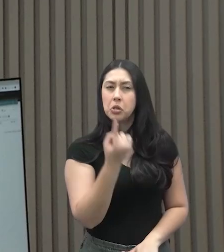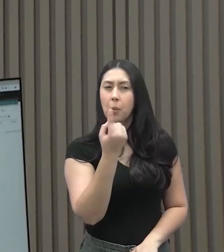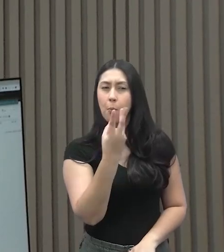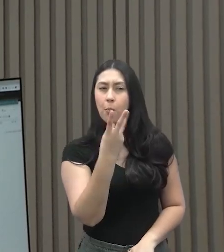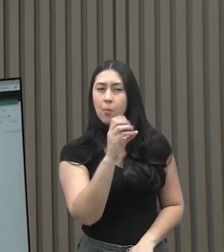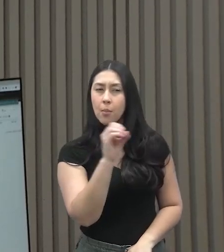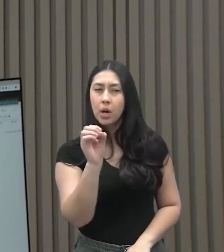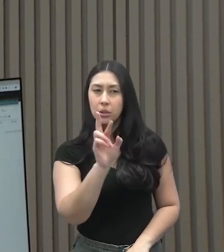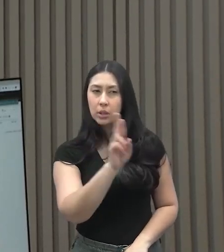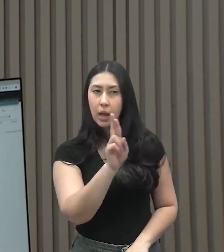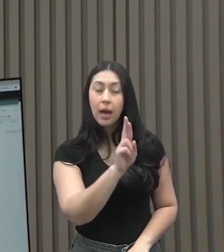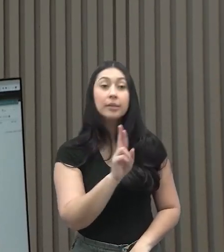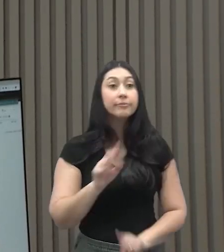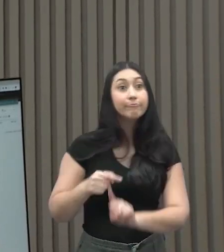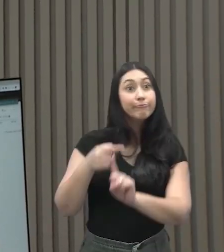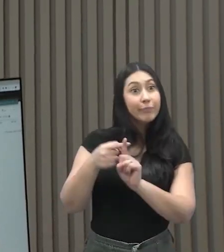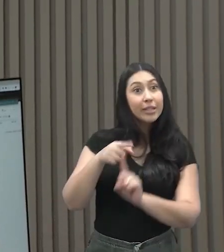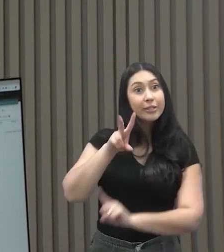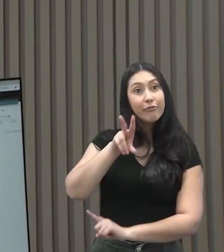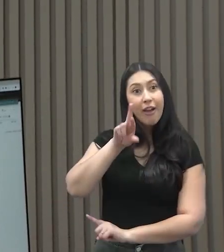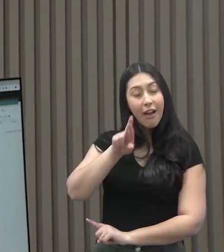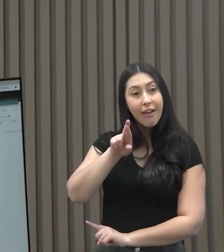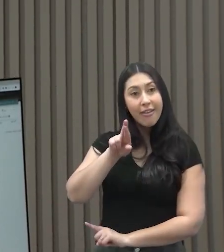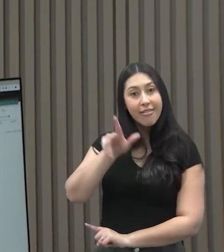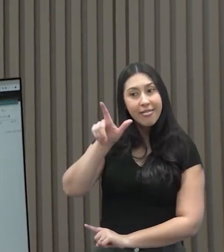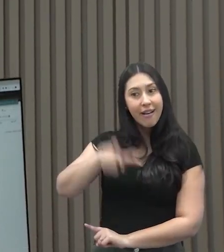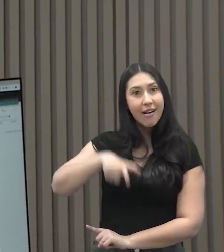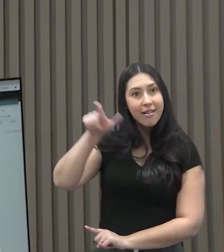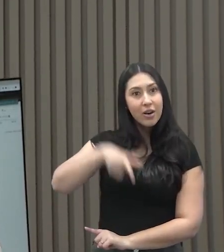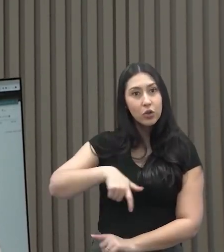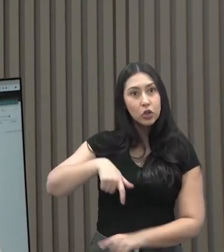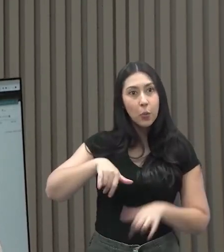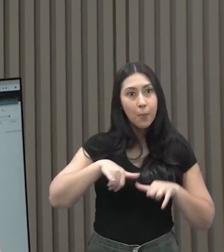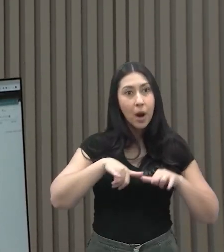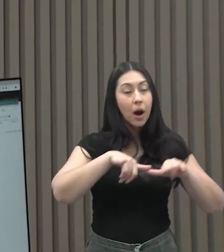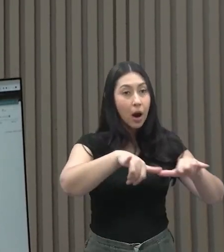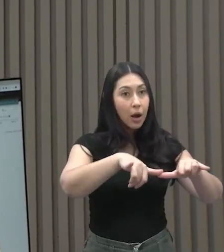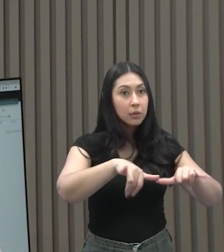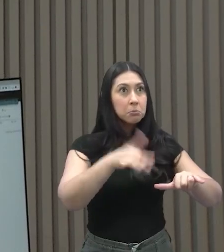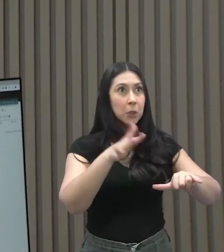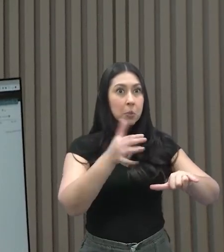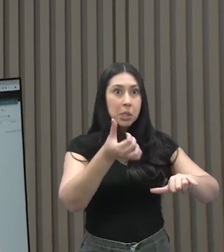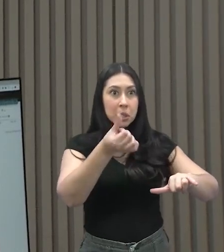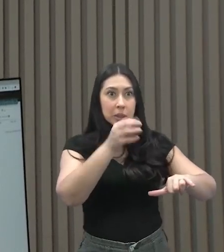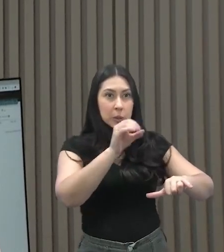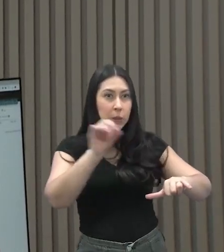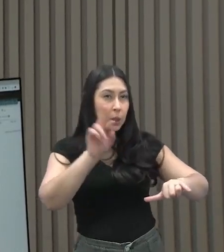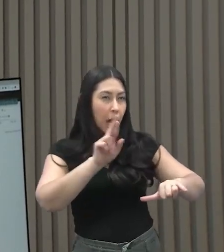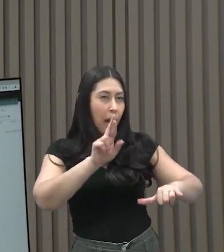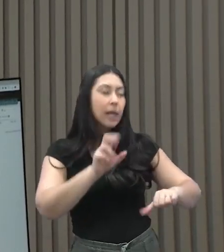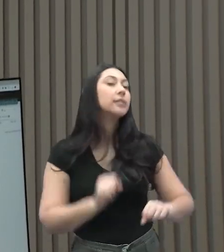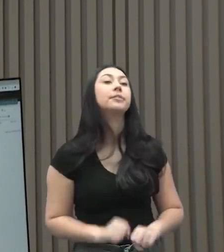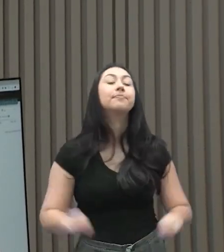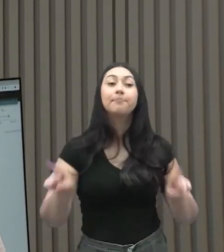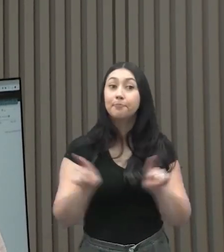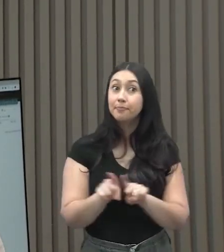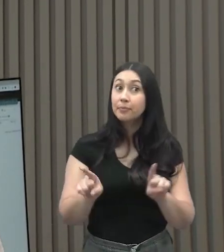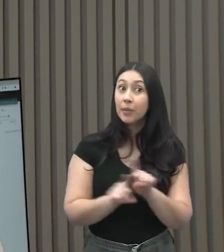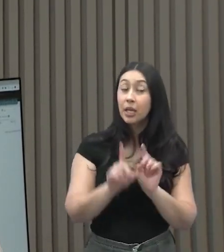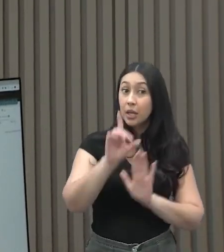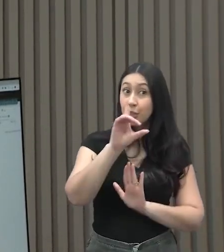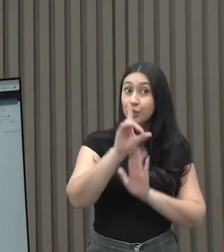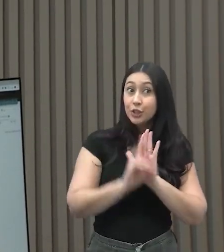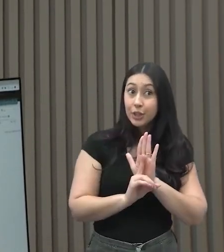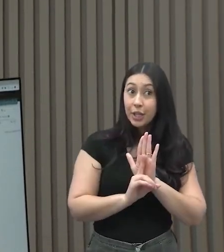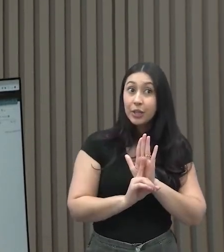de R$ 1.300 aqui na Câmara, além do vale alimentação, em torno de R$ 600, e também tem direito, de acordo com onde